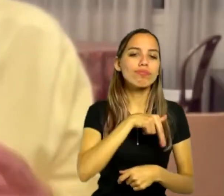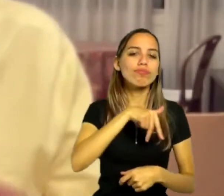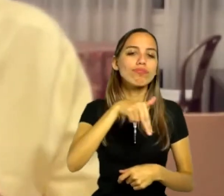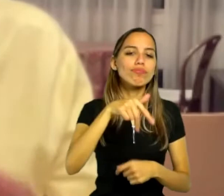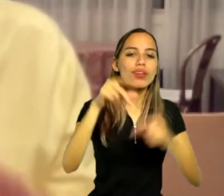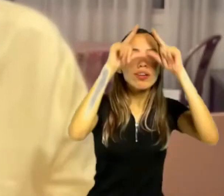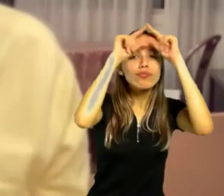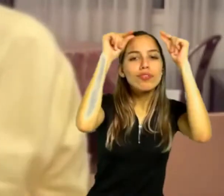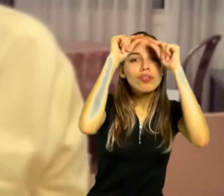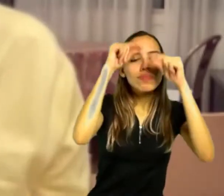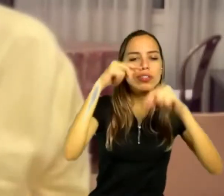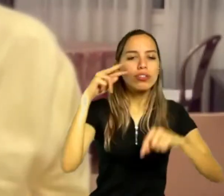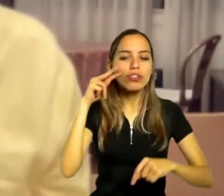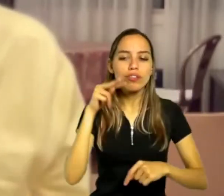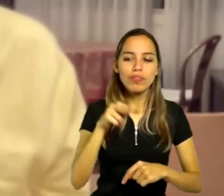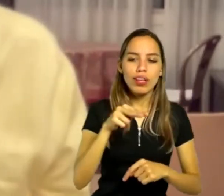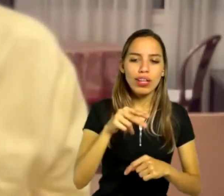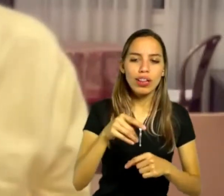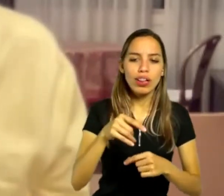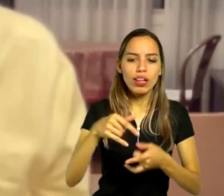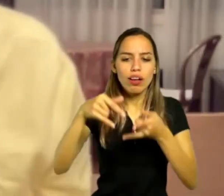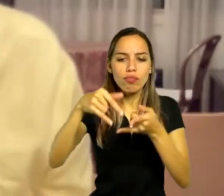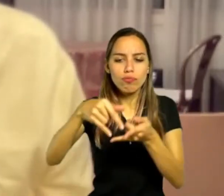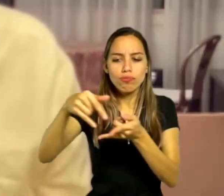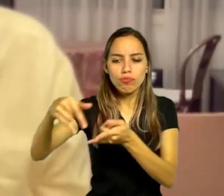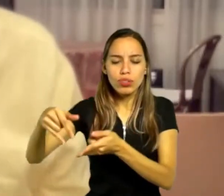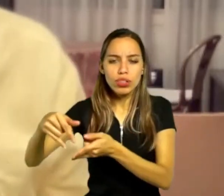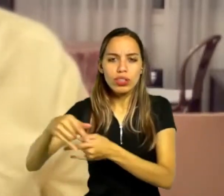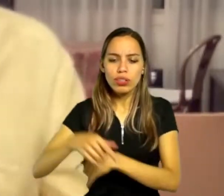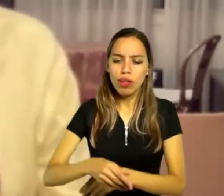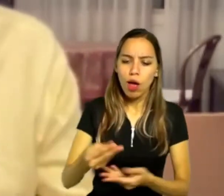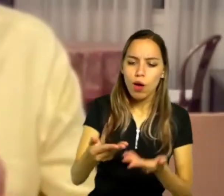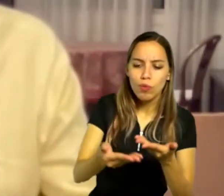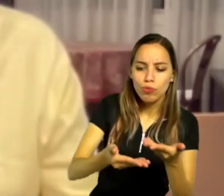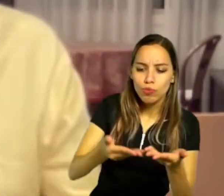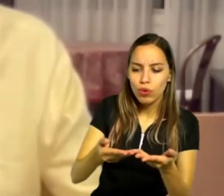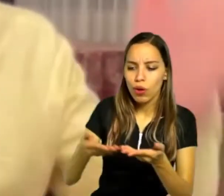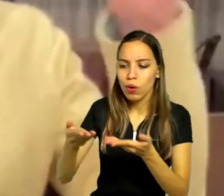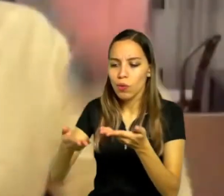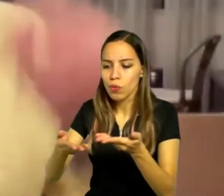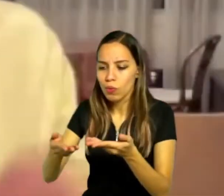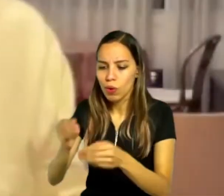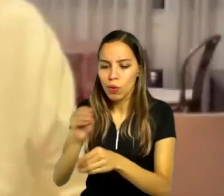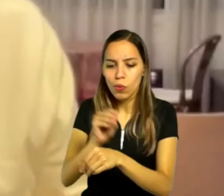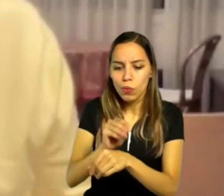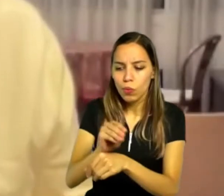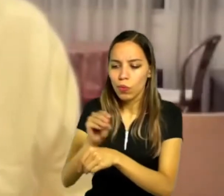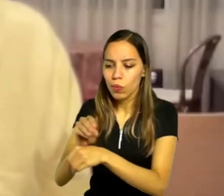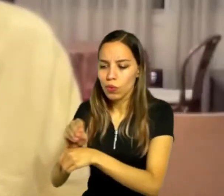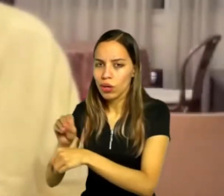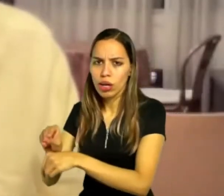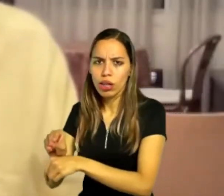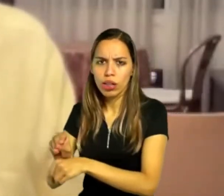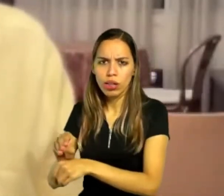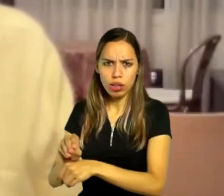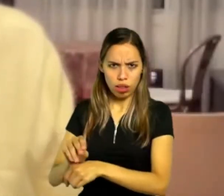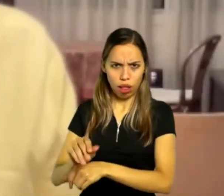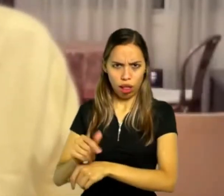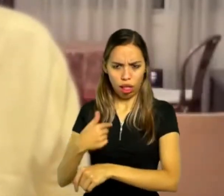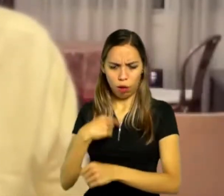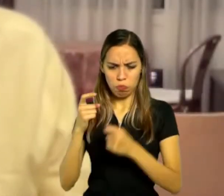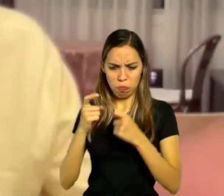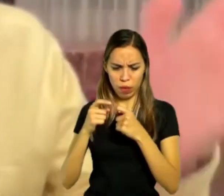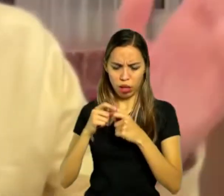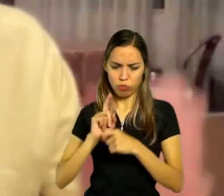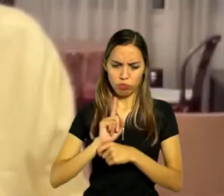a alma do sistema de saúde. Não somos nós, médicos. Imagina, eu passo no hospital, prescrevo fico 15 minutos